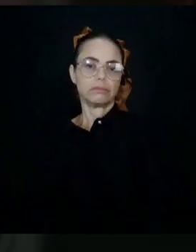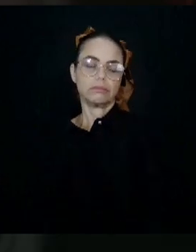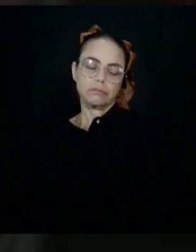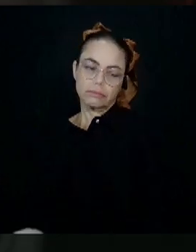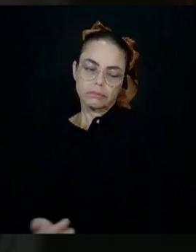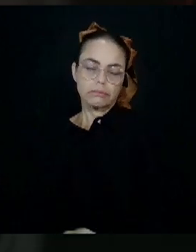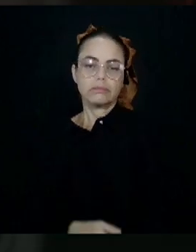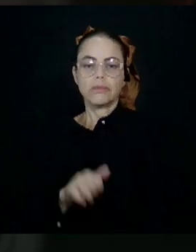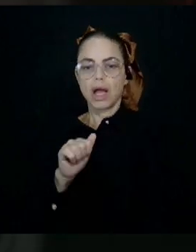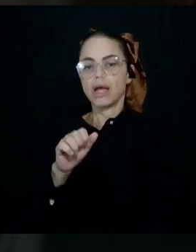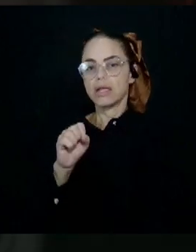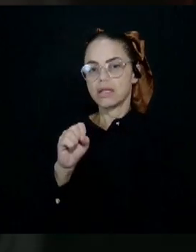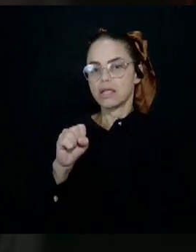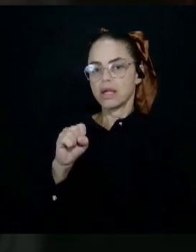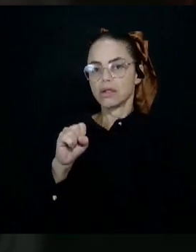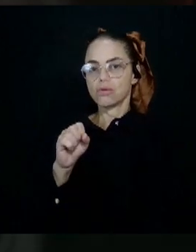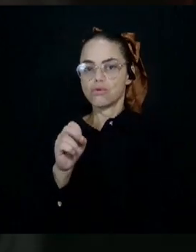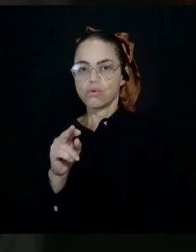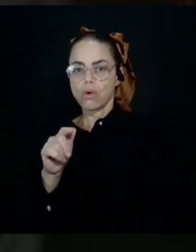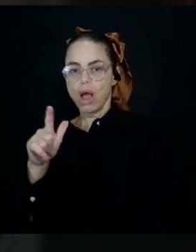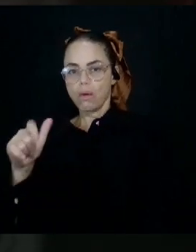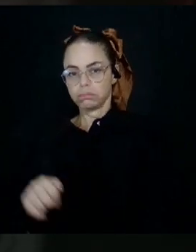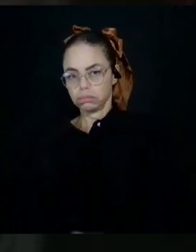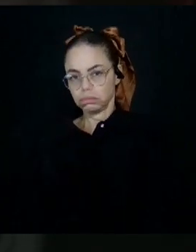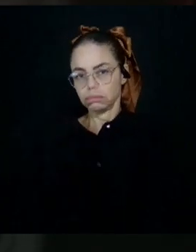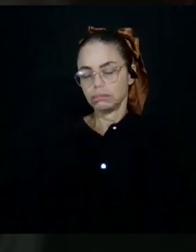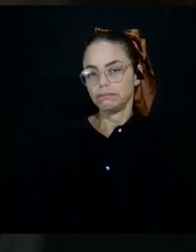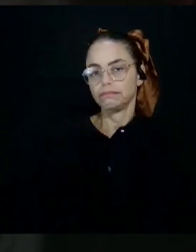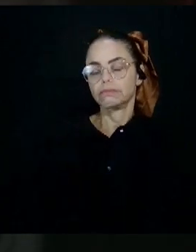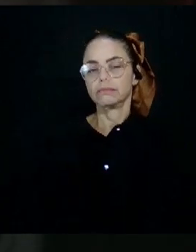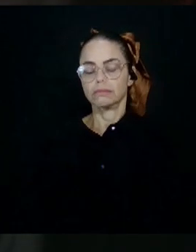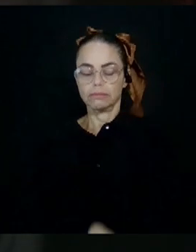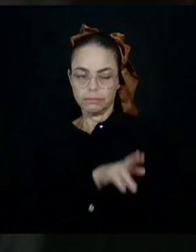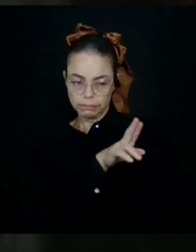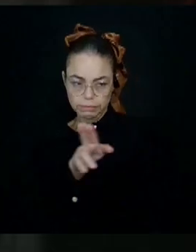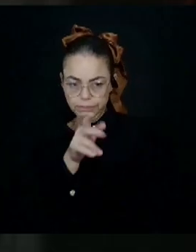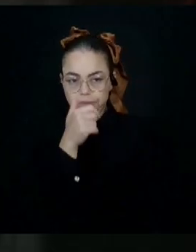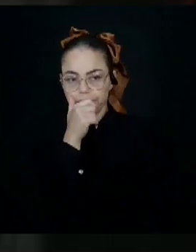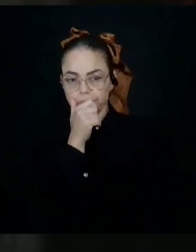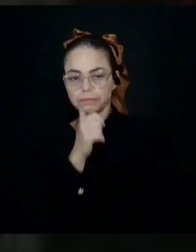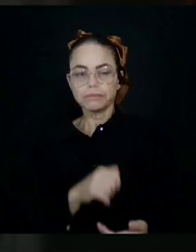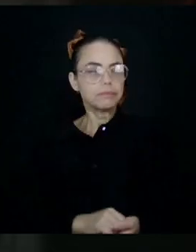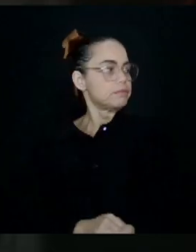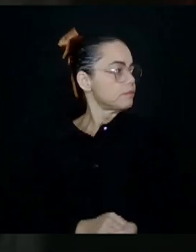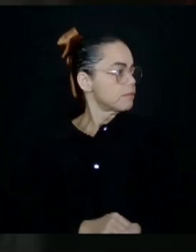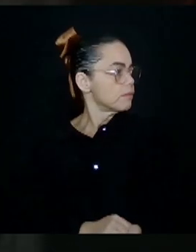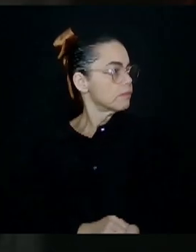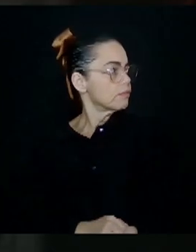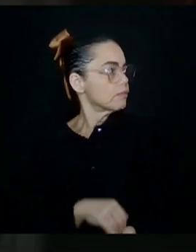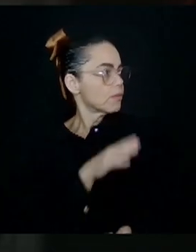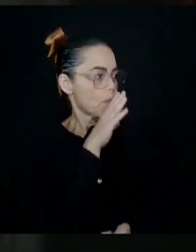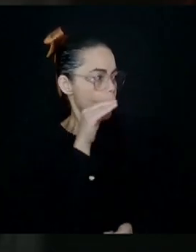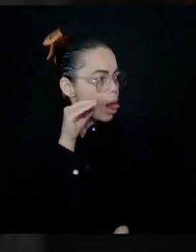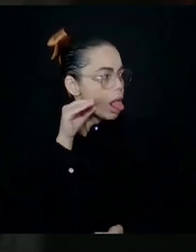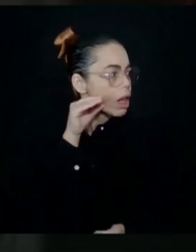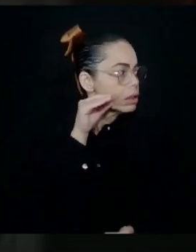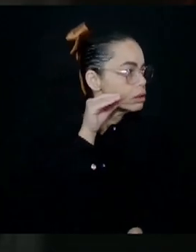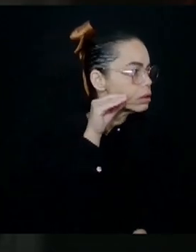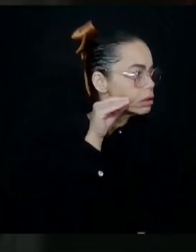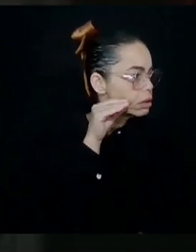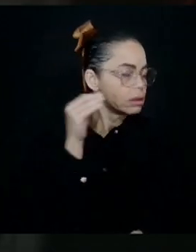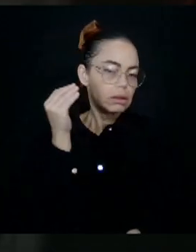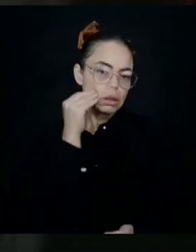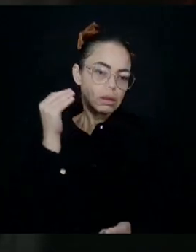objetivo final é um só. Quando a gente rotula, é um silenciamento, né? É uma tentativa de punir quem decide